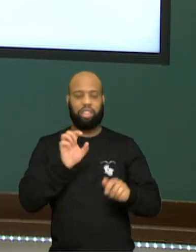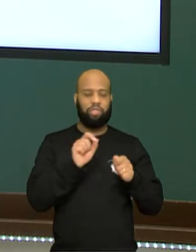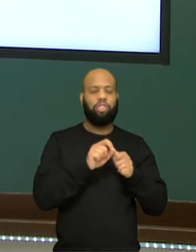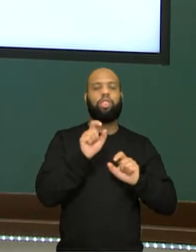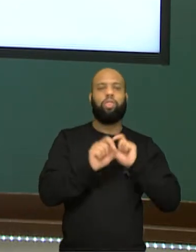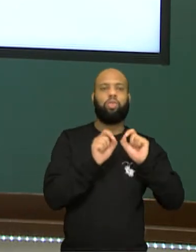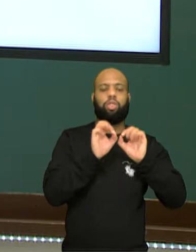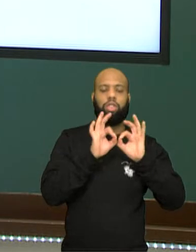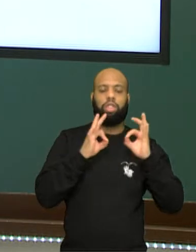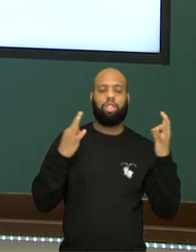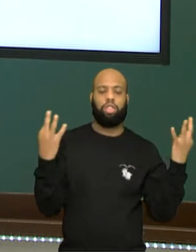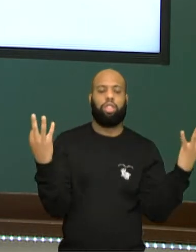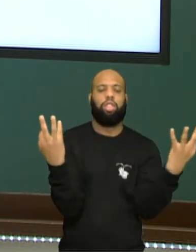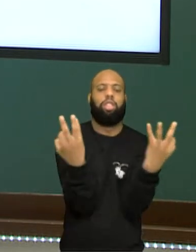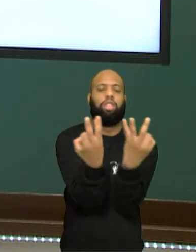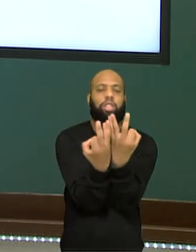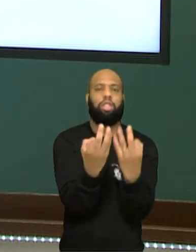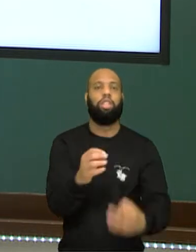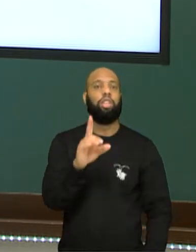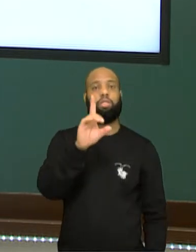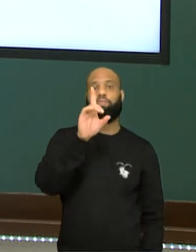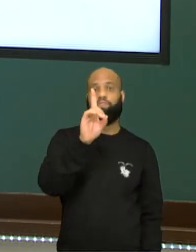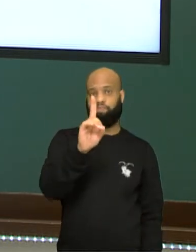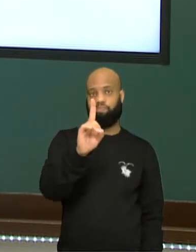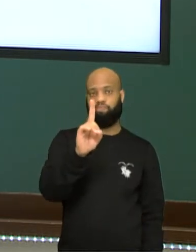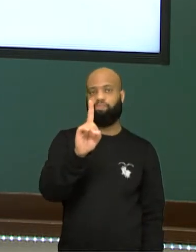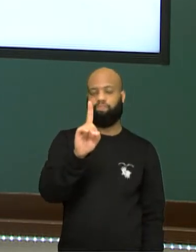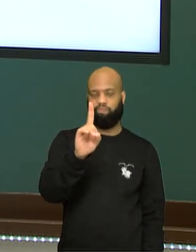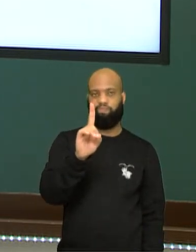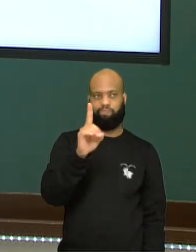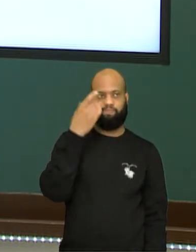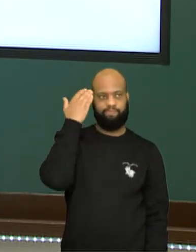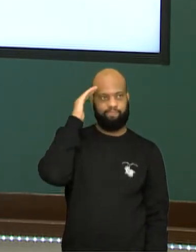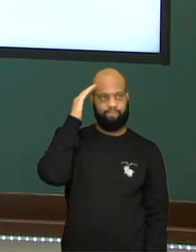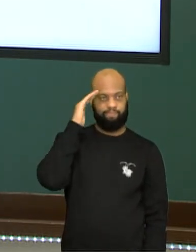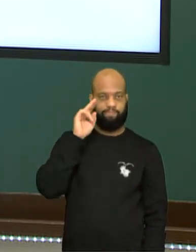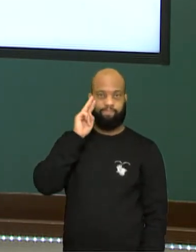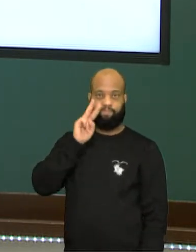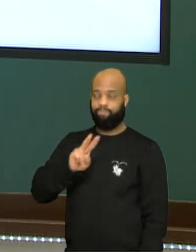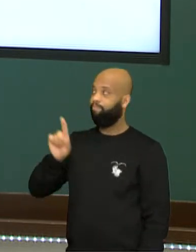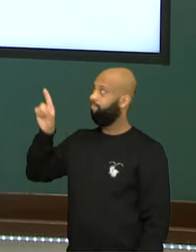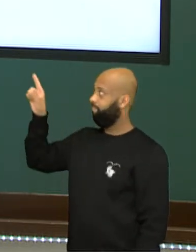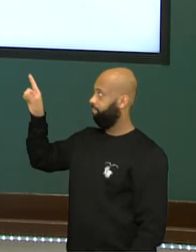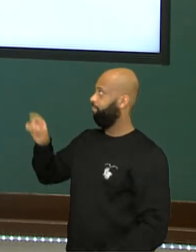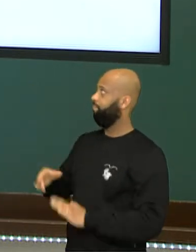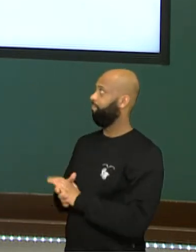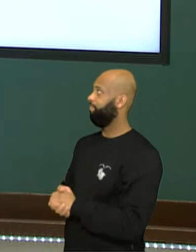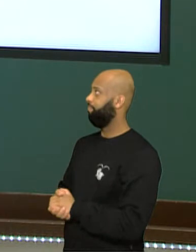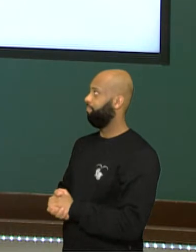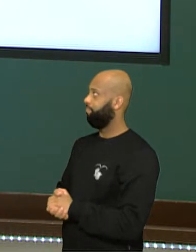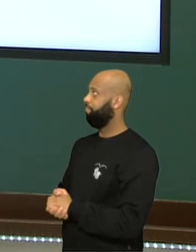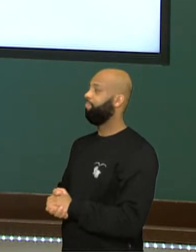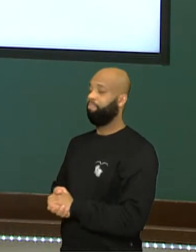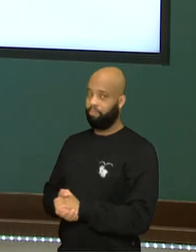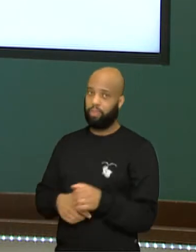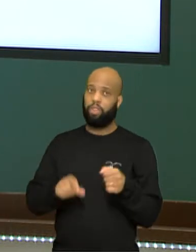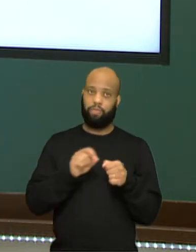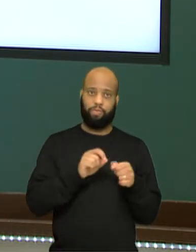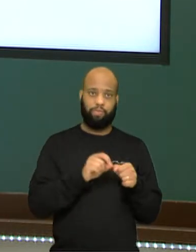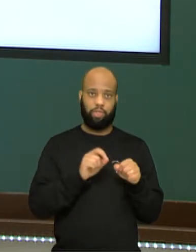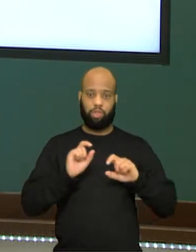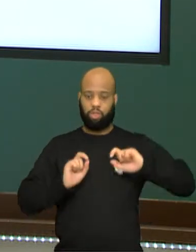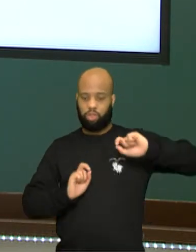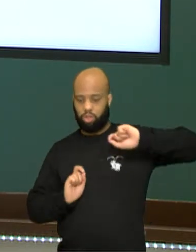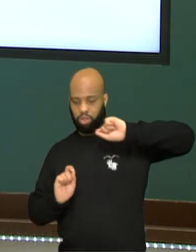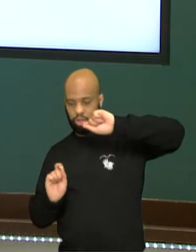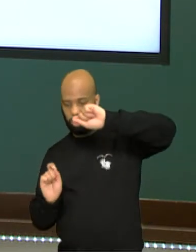e ele vai girar pode tirar no sentido horário ou anti-horário ou seja ele vai formar 360° em torno dele e vai